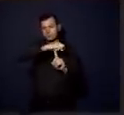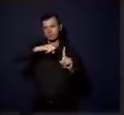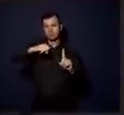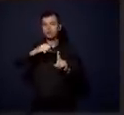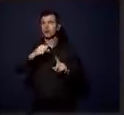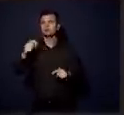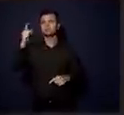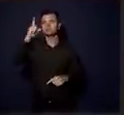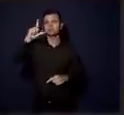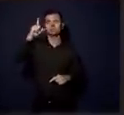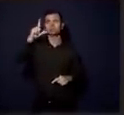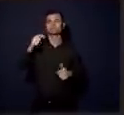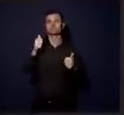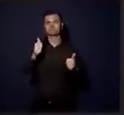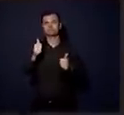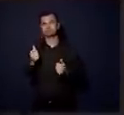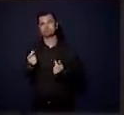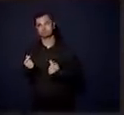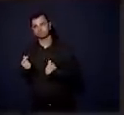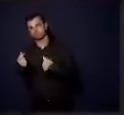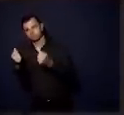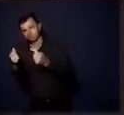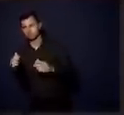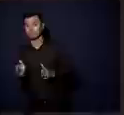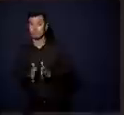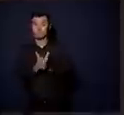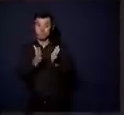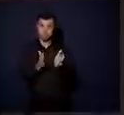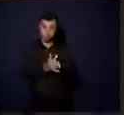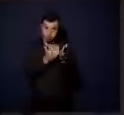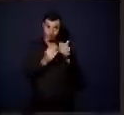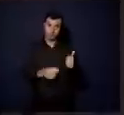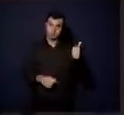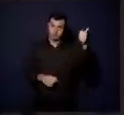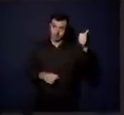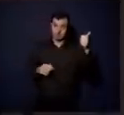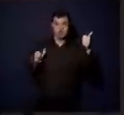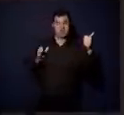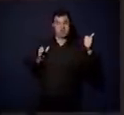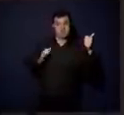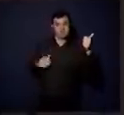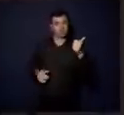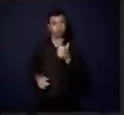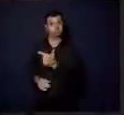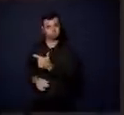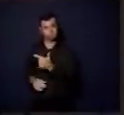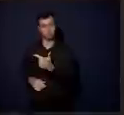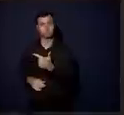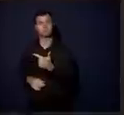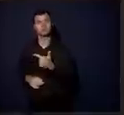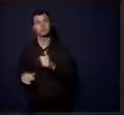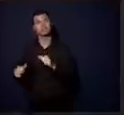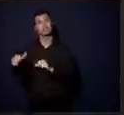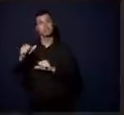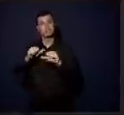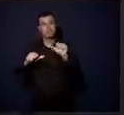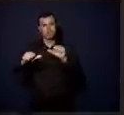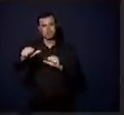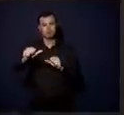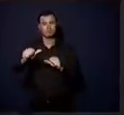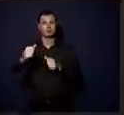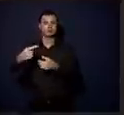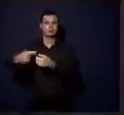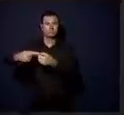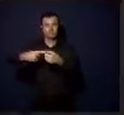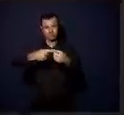cresce mais é um jogo em que os mais pobres ganham mais do que os mais ricos e é uma mudança em que as unidades federativas